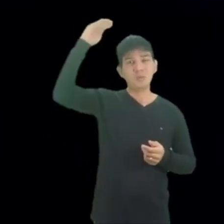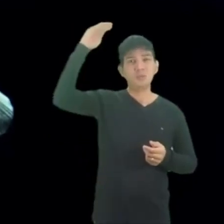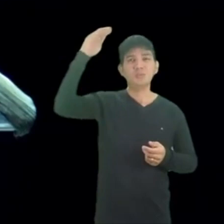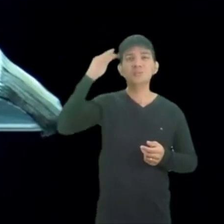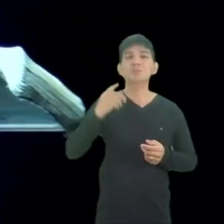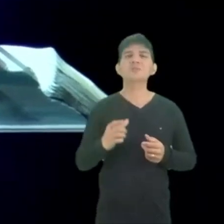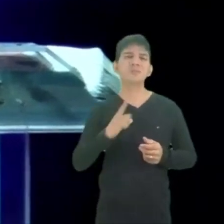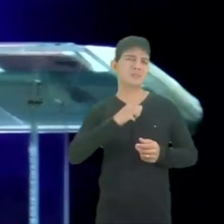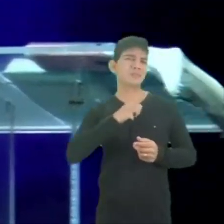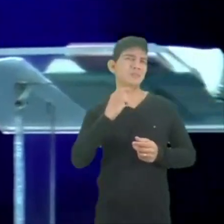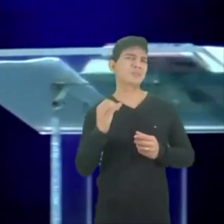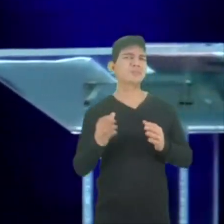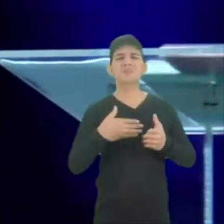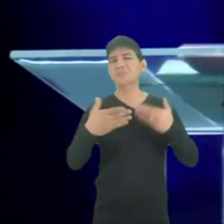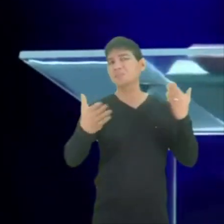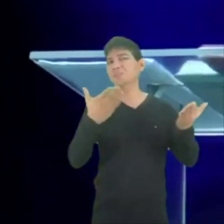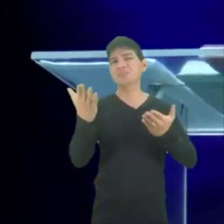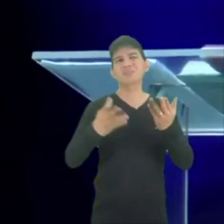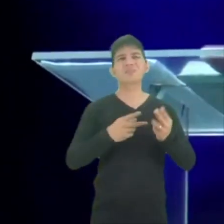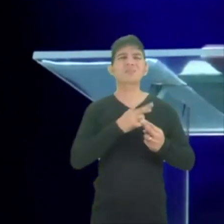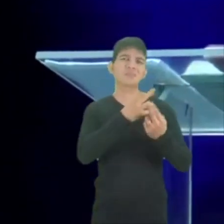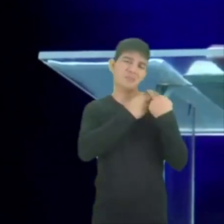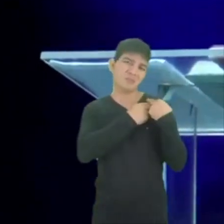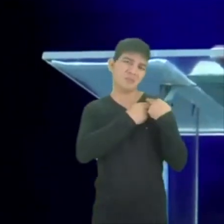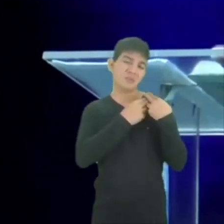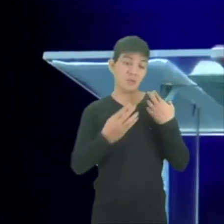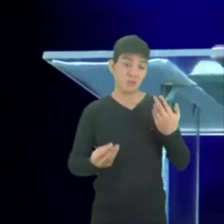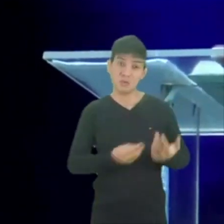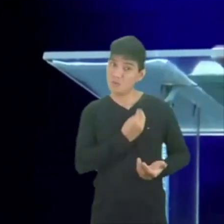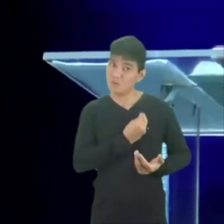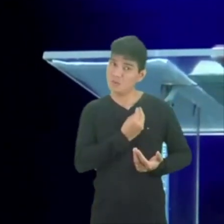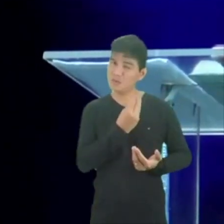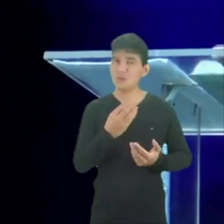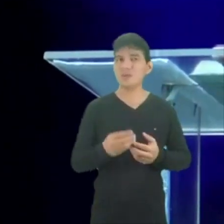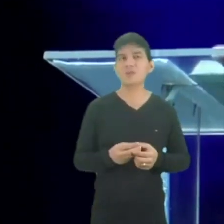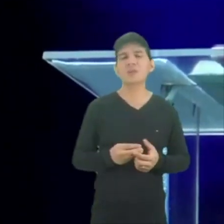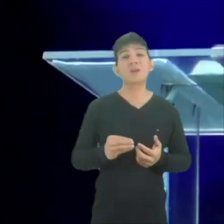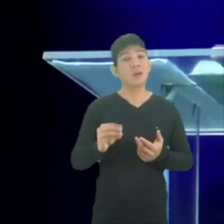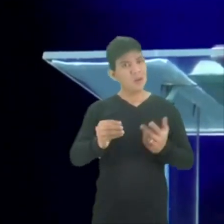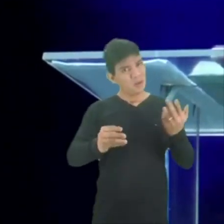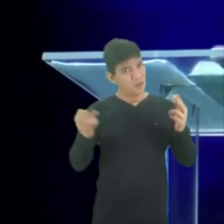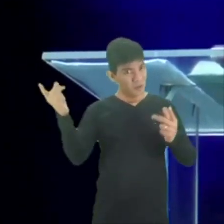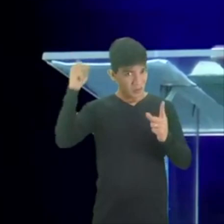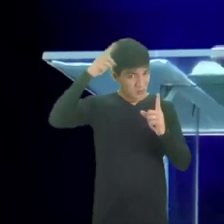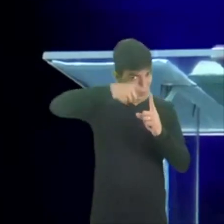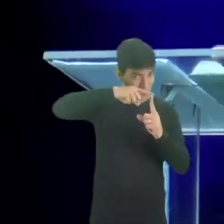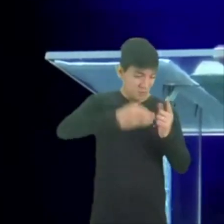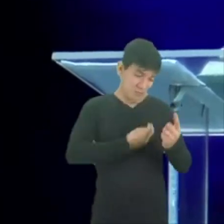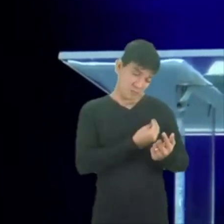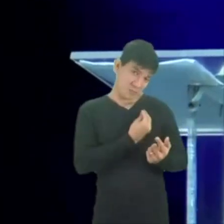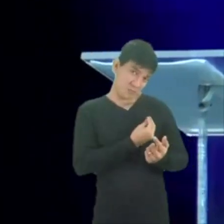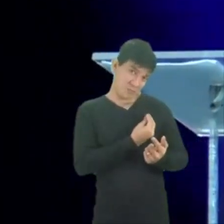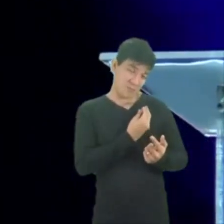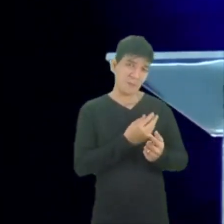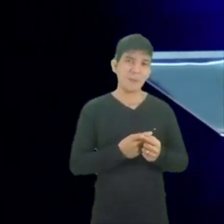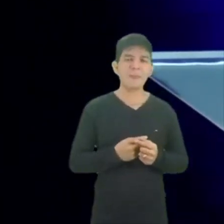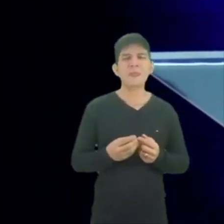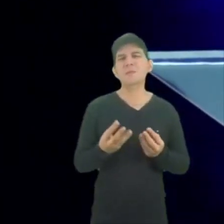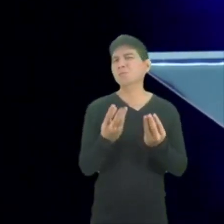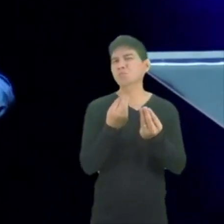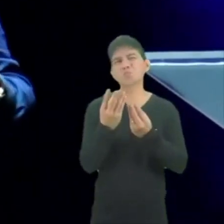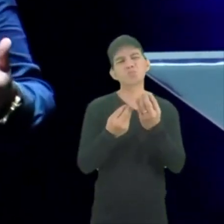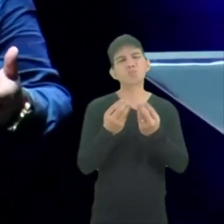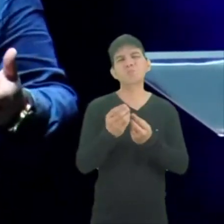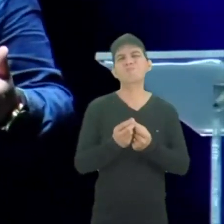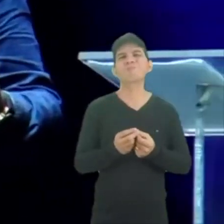responsabilidades, ele tem outros objetivos de vida. E esses objetivos de vida, muitas das vezes, muitos deles têm a